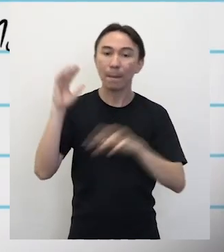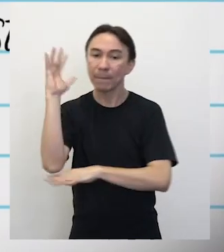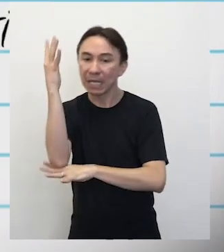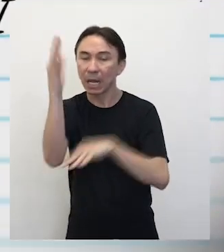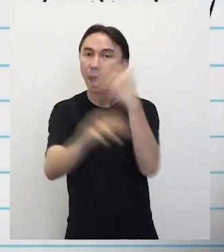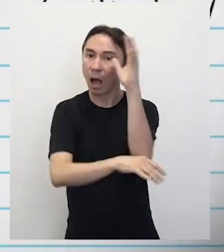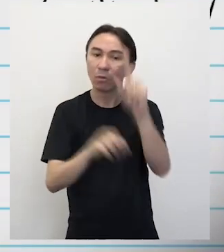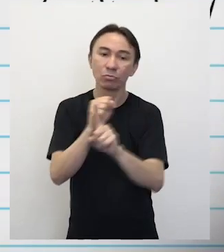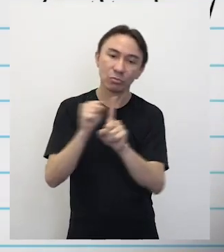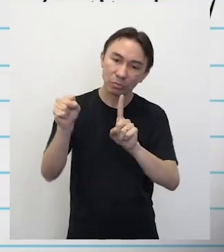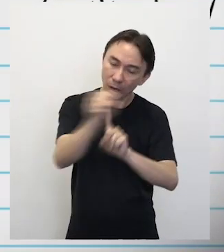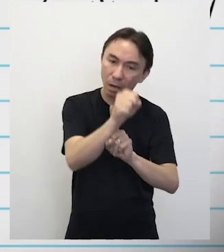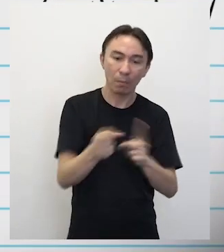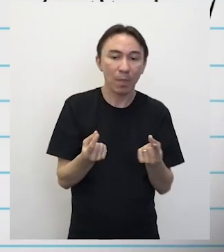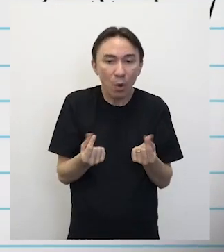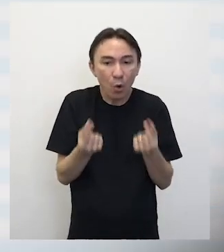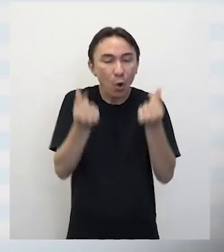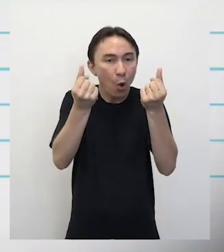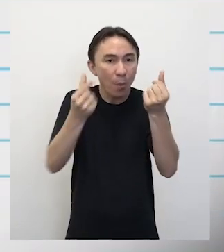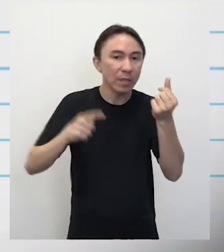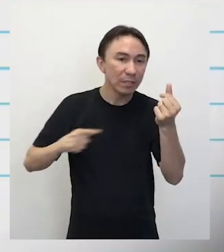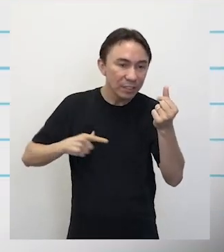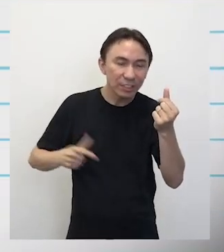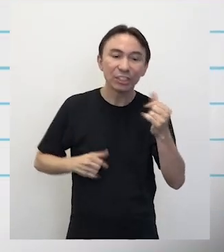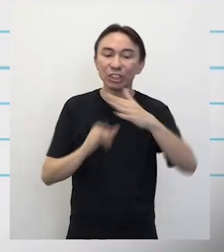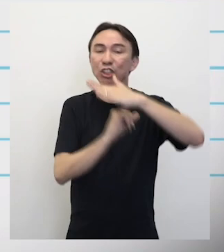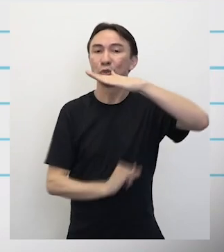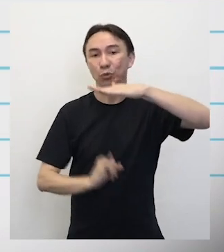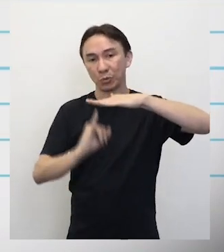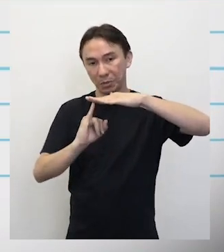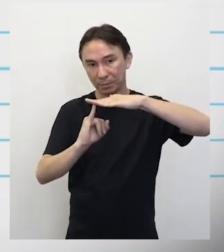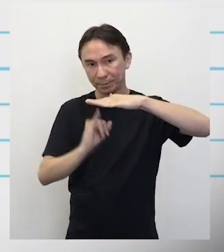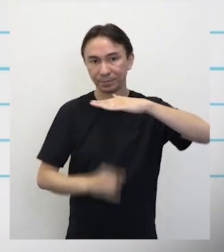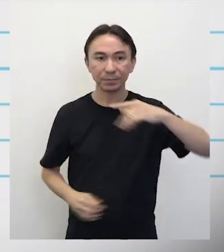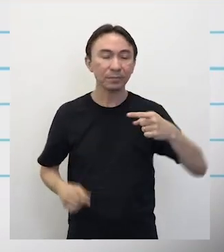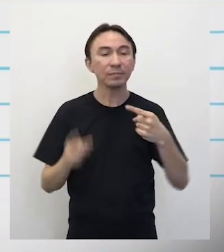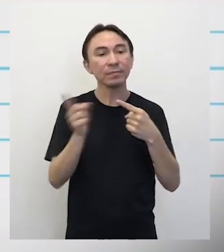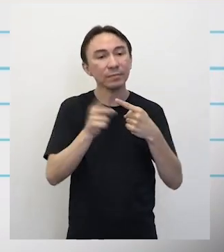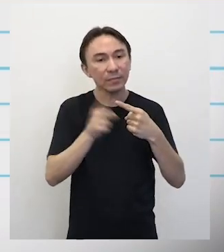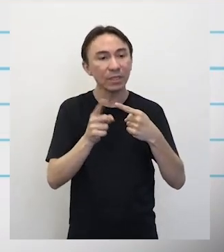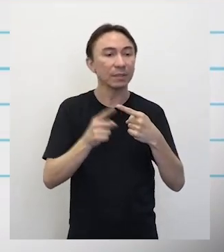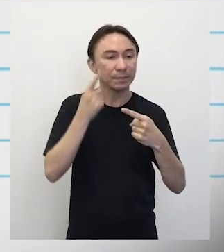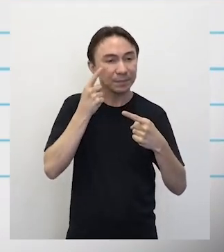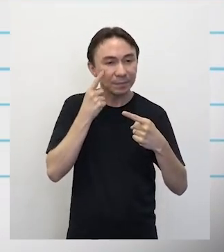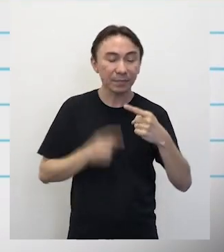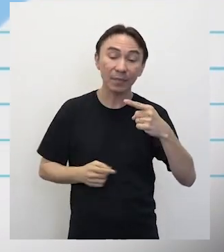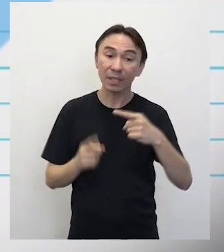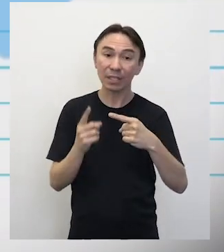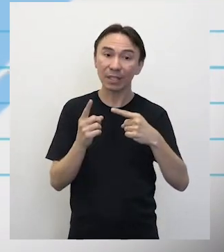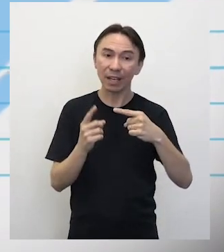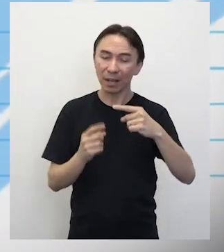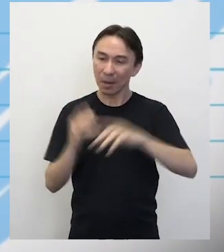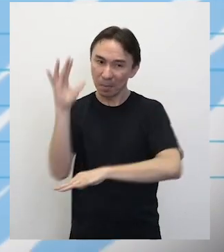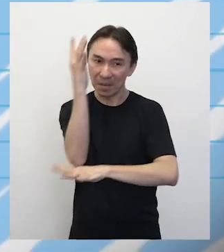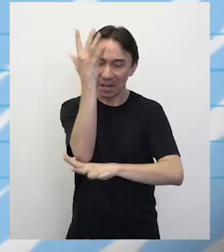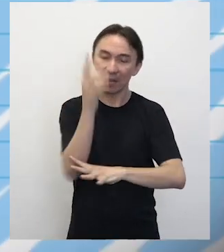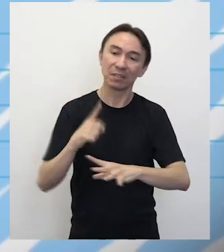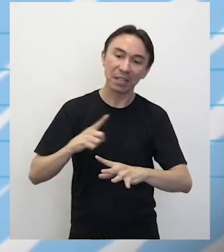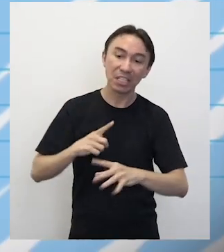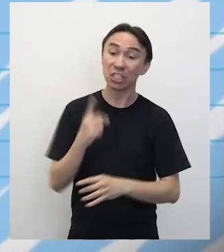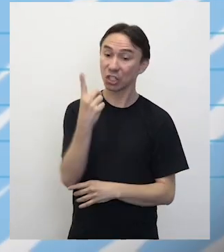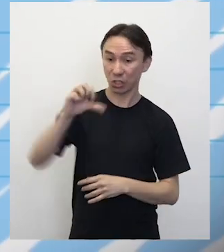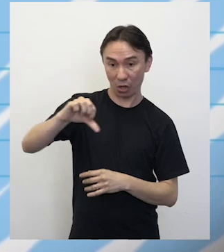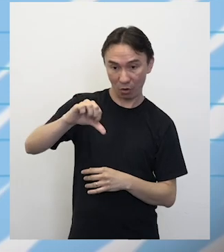e institucional. A dimensão ambiental contempla 19 indicadores. Eles se relacionam aos objetivos